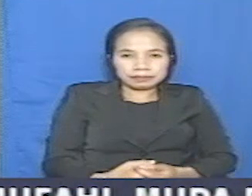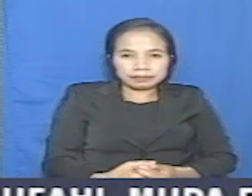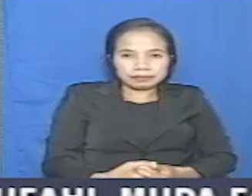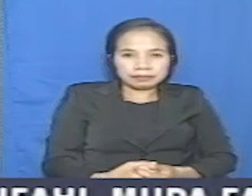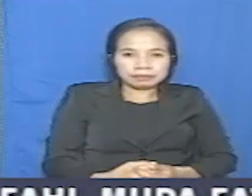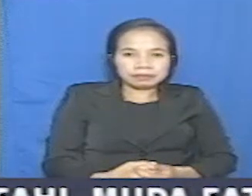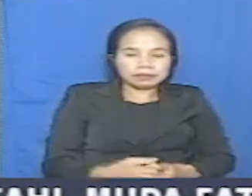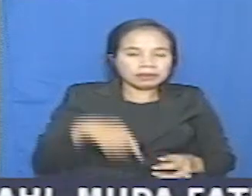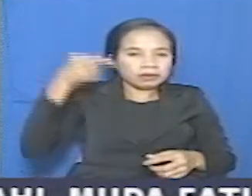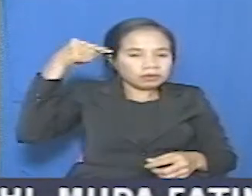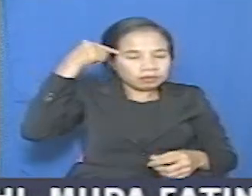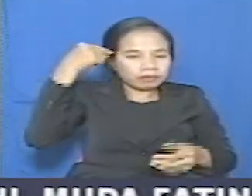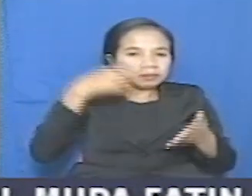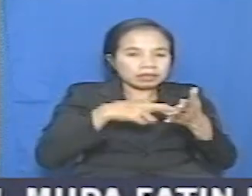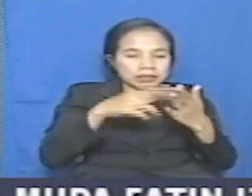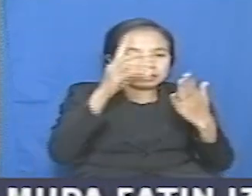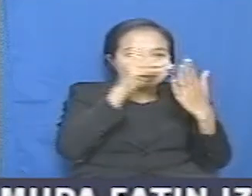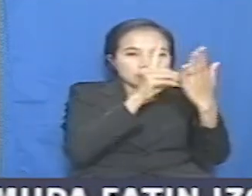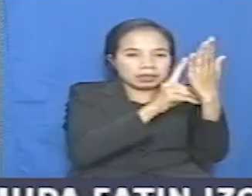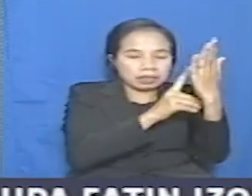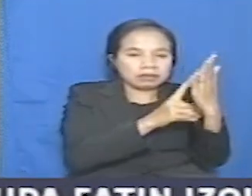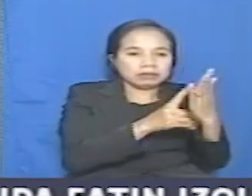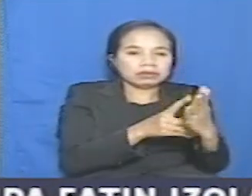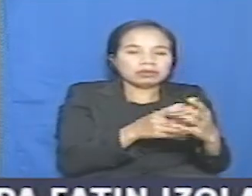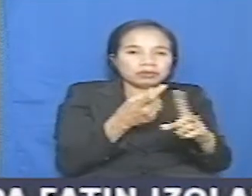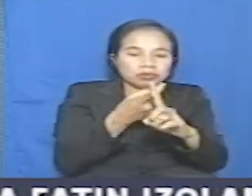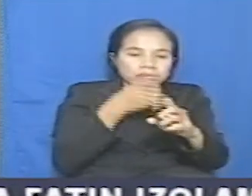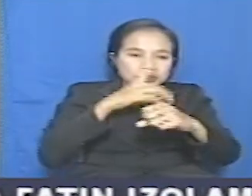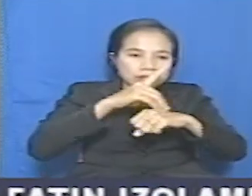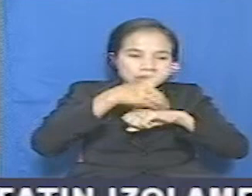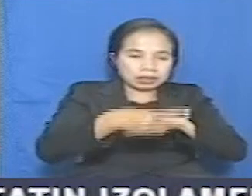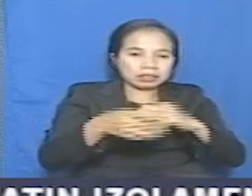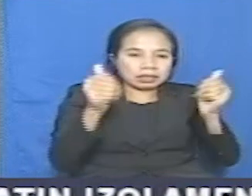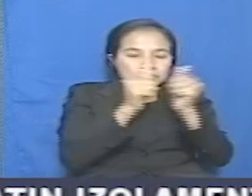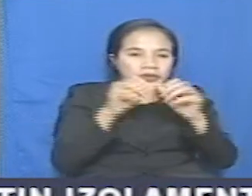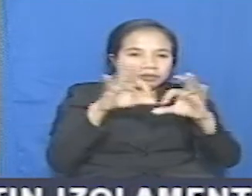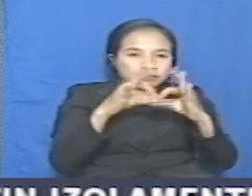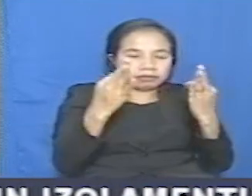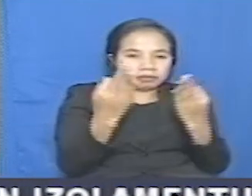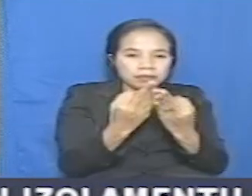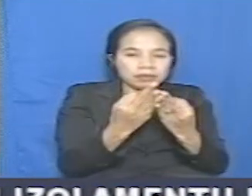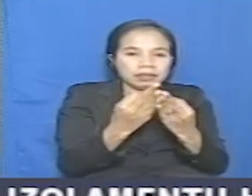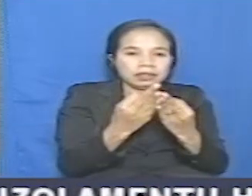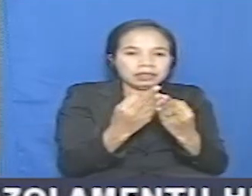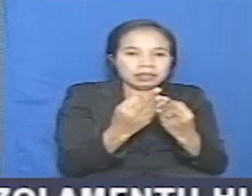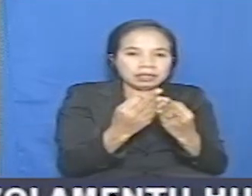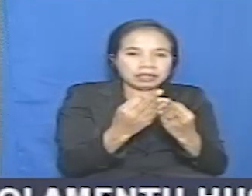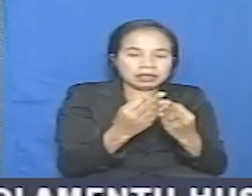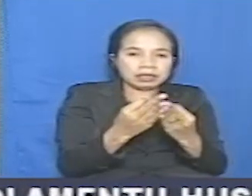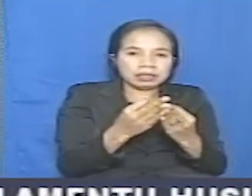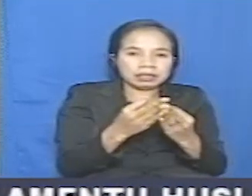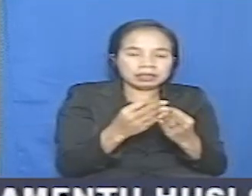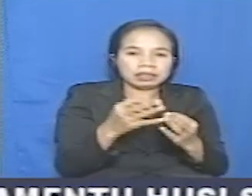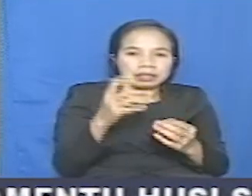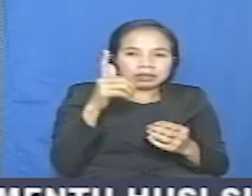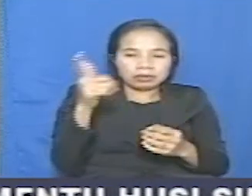Governo resiste ao nadado real dos desastres naturais, a família uma cãe afetada quase rir-hunguã